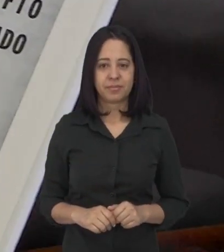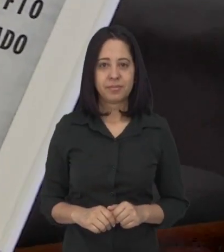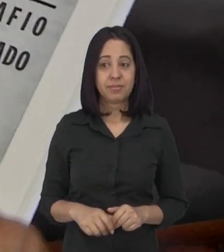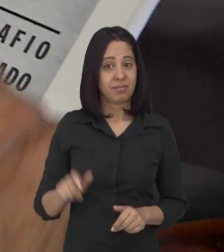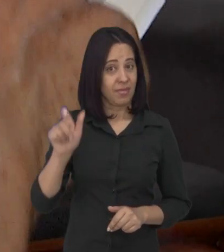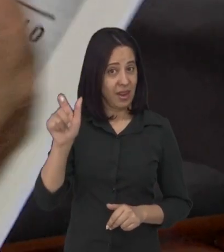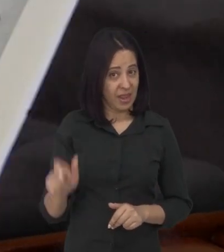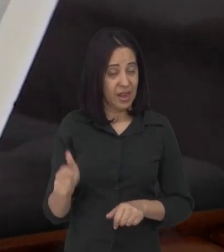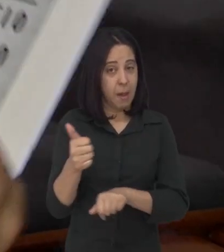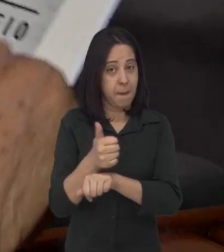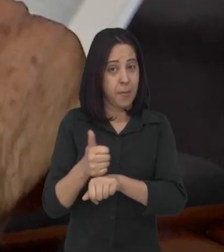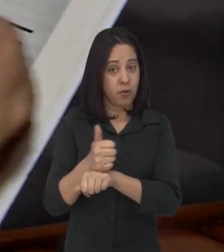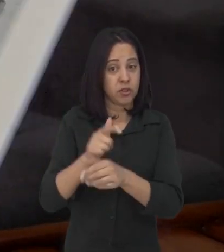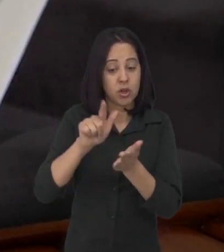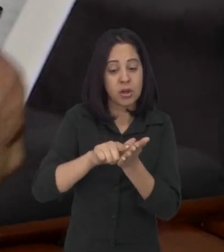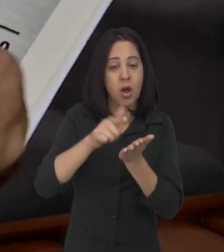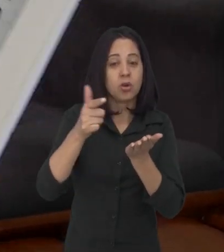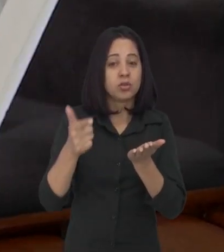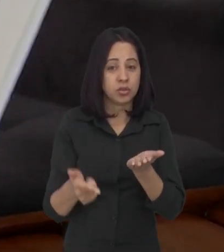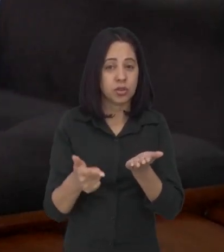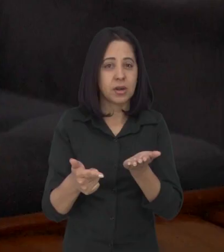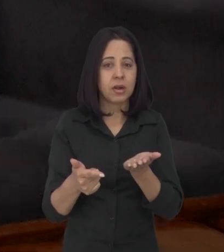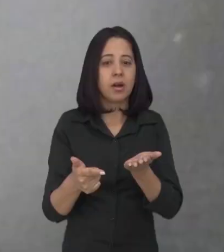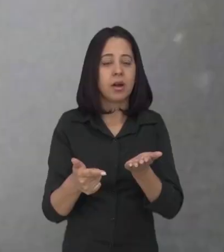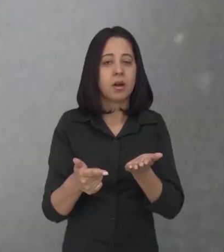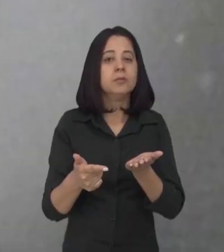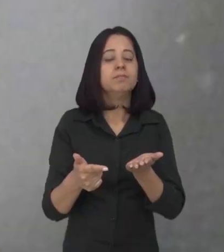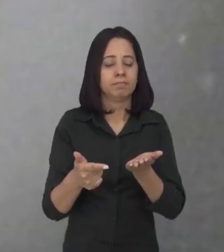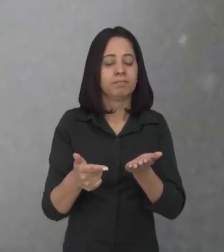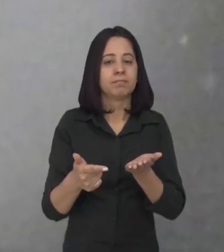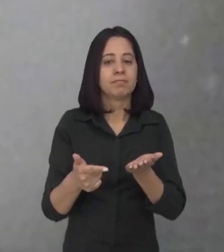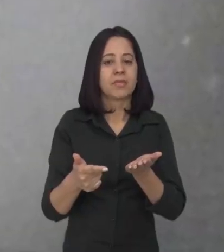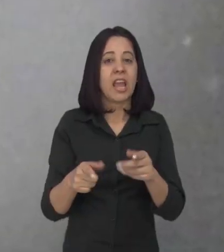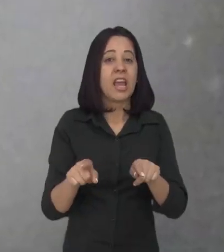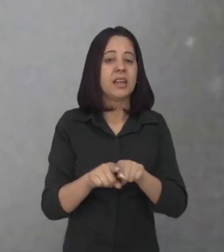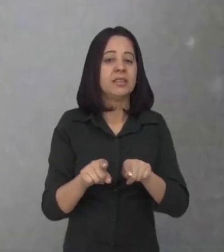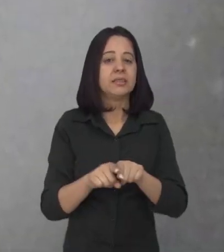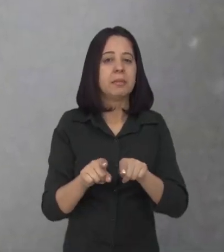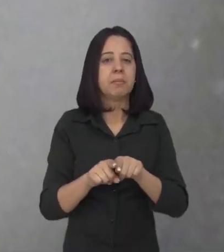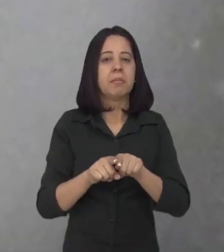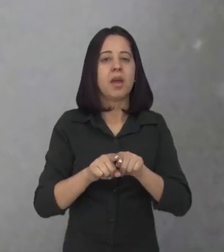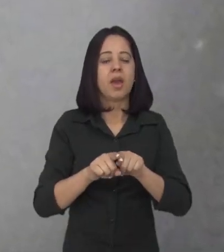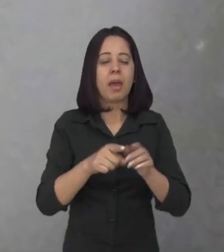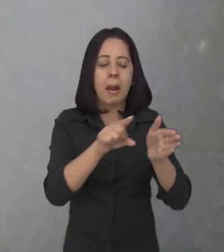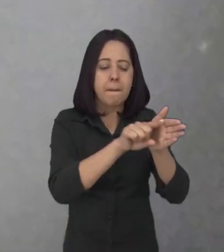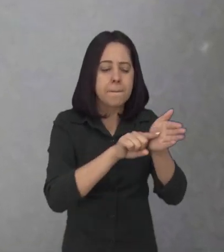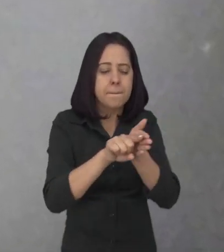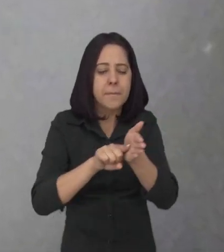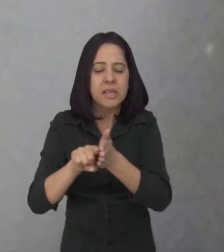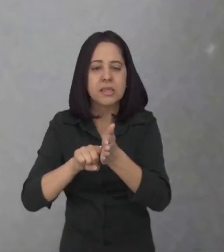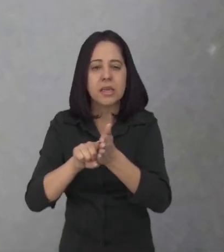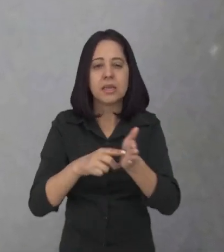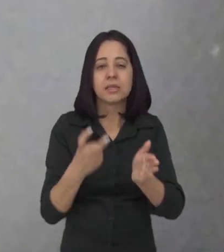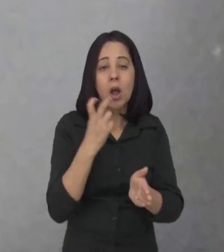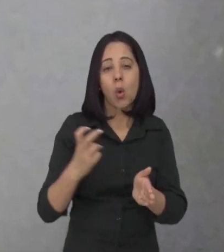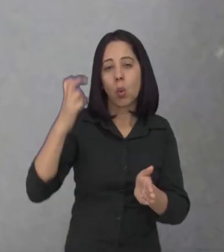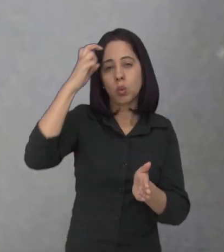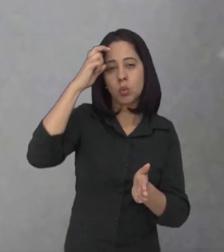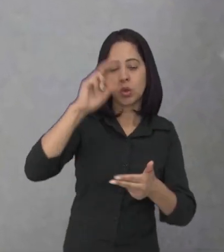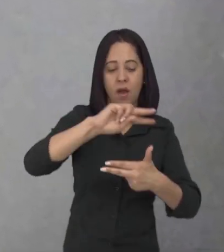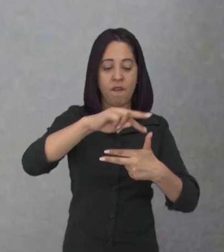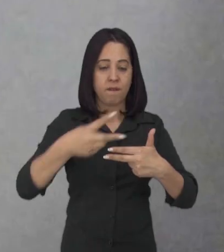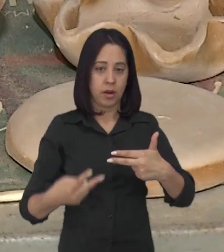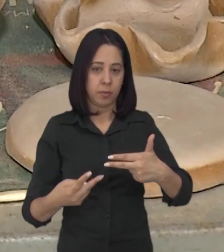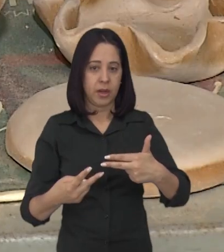ferramentas do jornalismo, como apuração e entrevistas, que Chico Triste também deixou uma rica pesquisa sobre a cultura popular